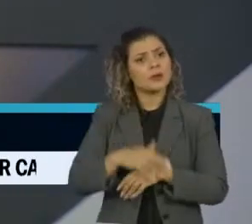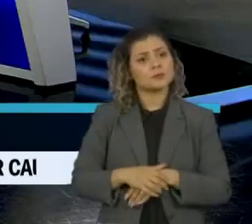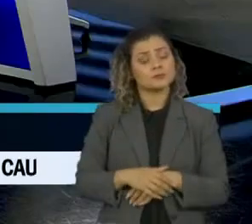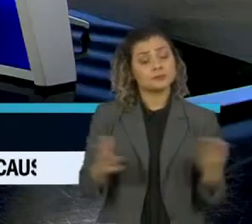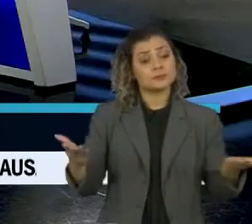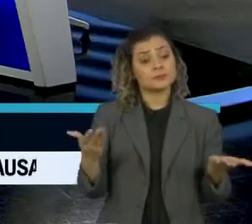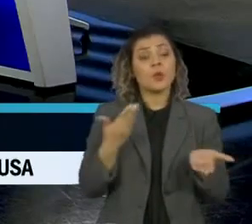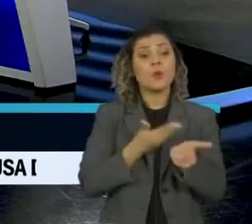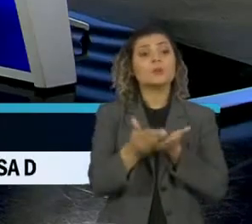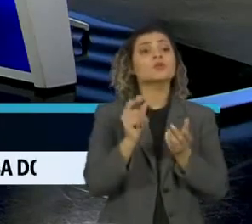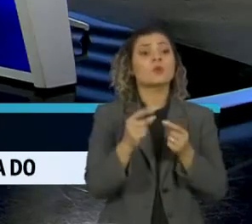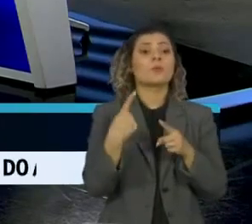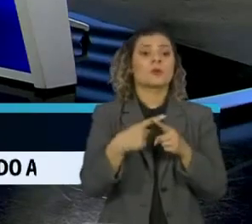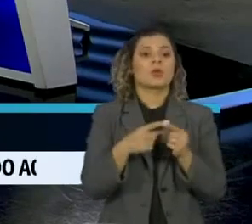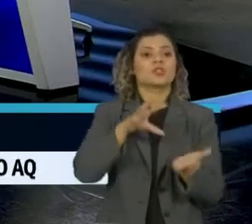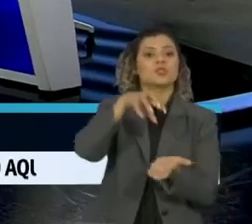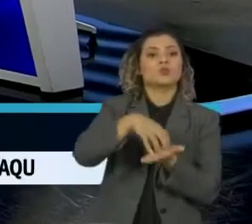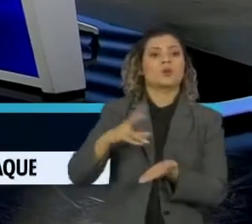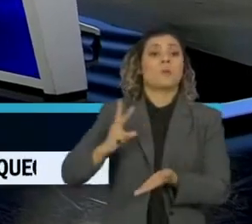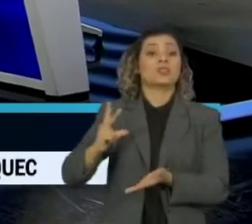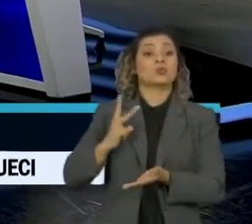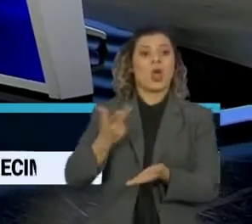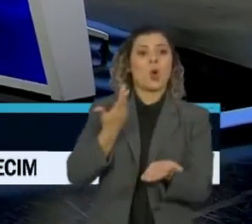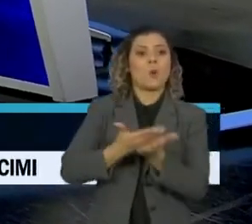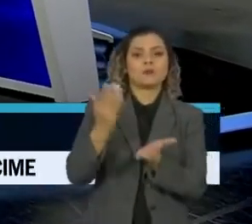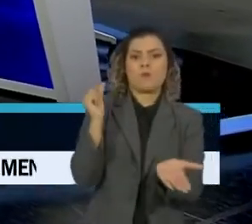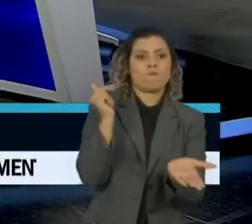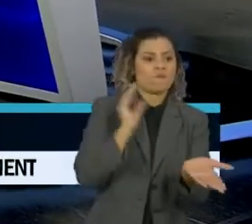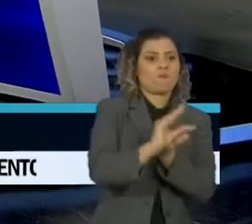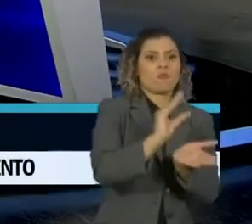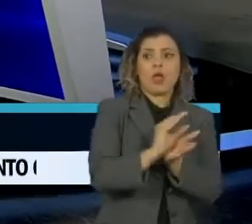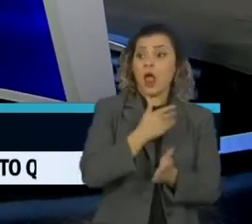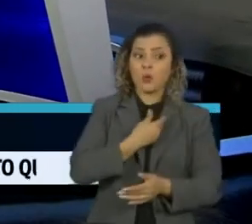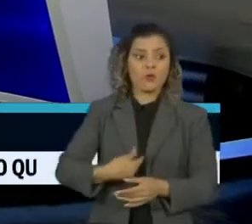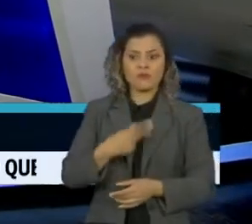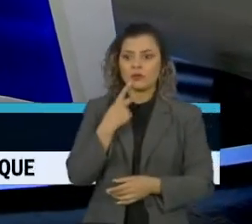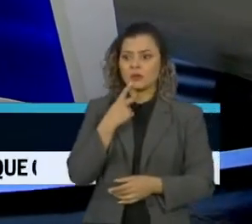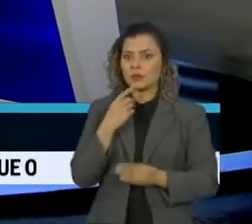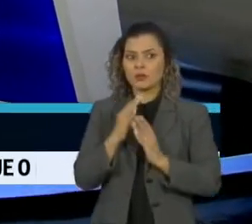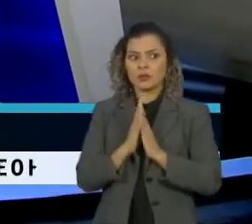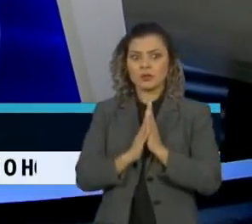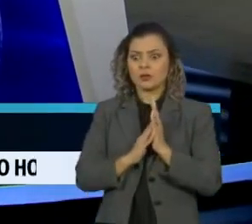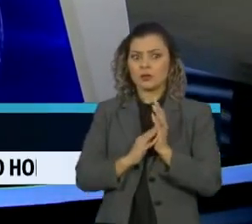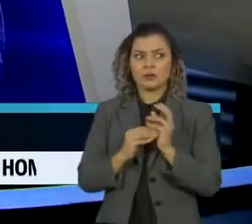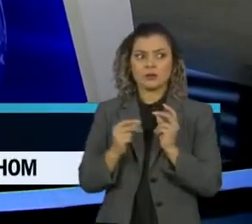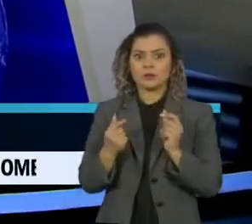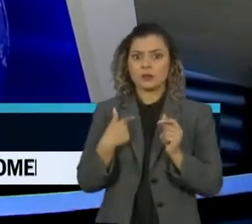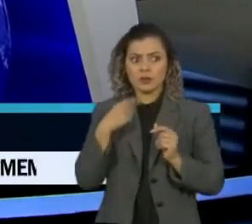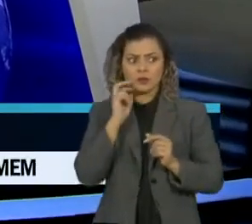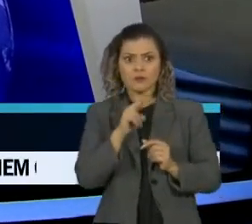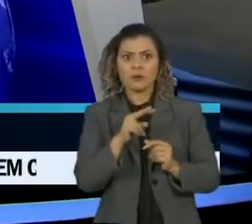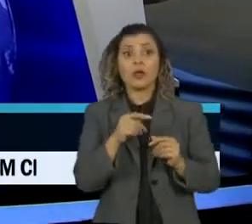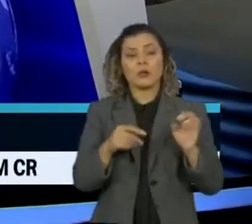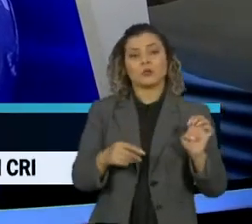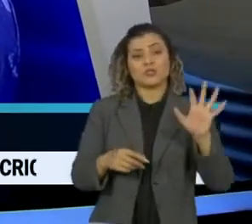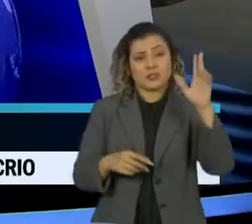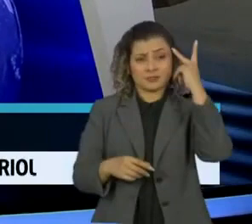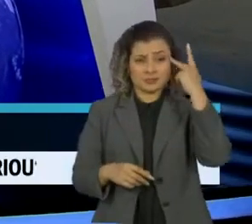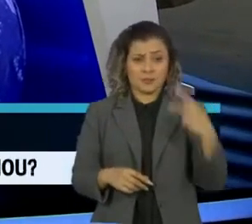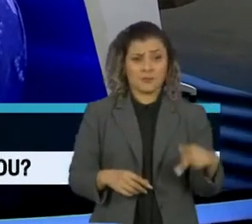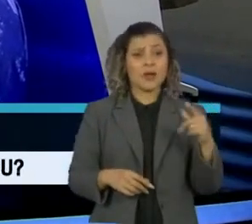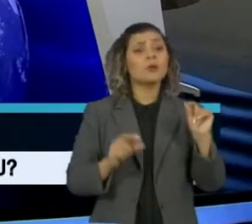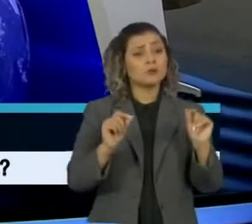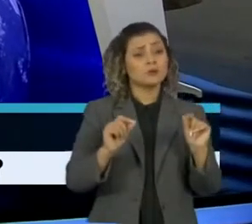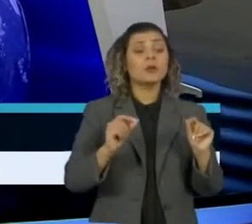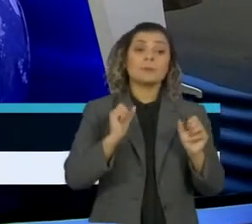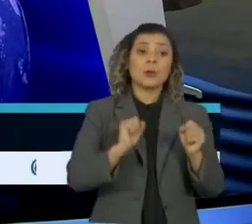começasse, foi primeiro uma iniciativa de uma fundação privada. Como o governo viu que politicamente pode perder, porque aqui o Estado de São Paulo pode ser